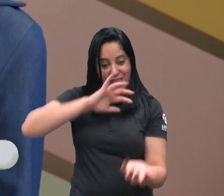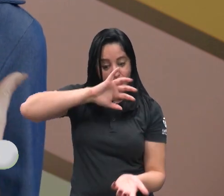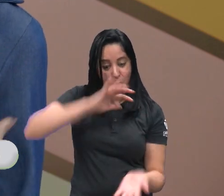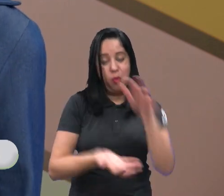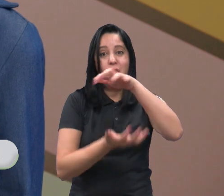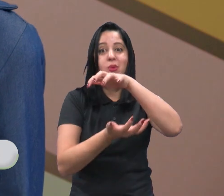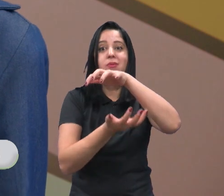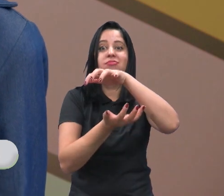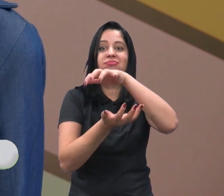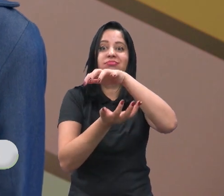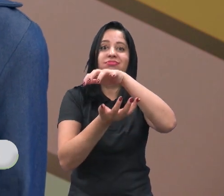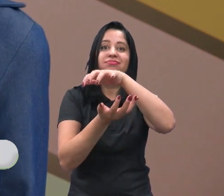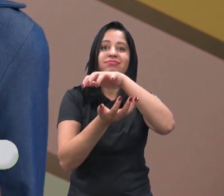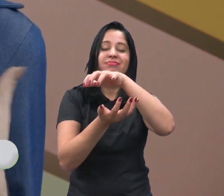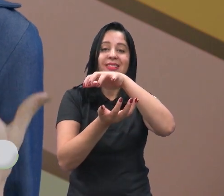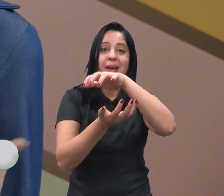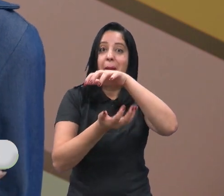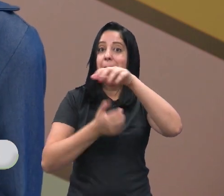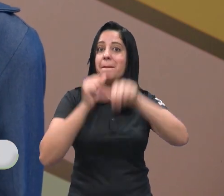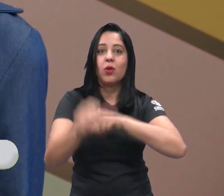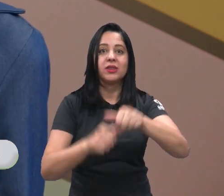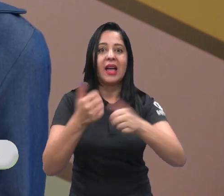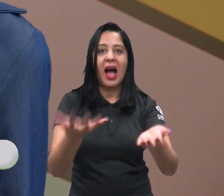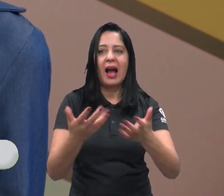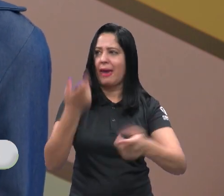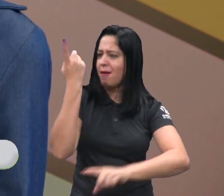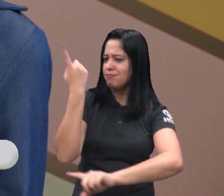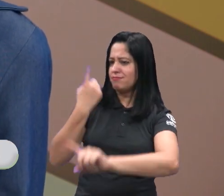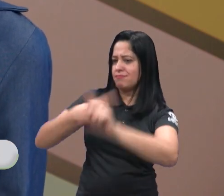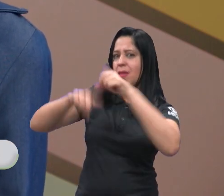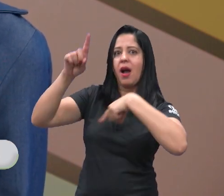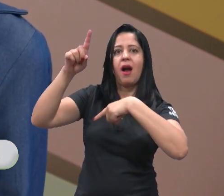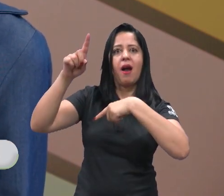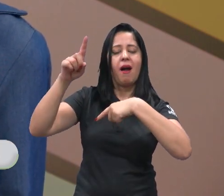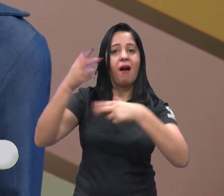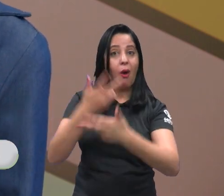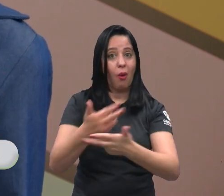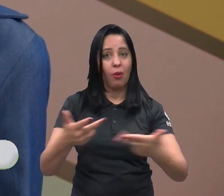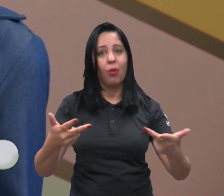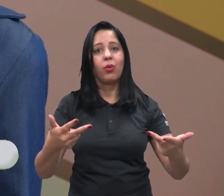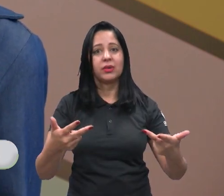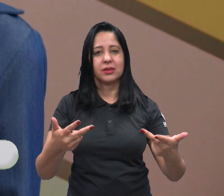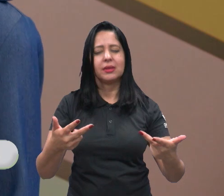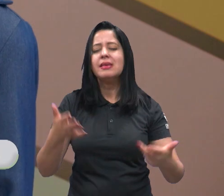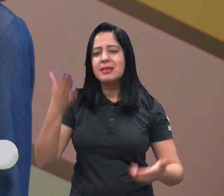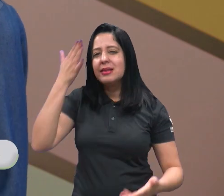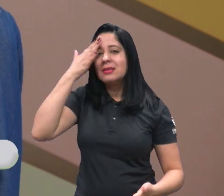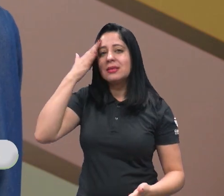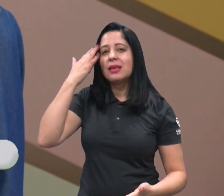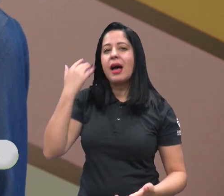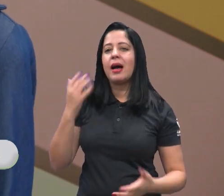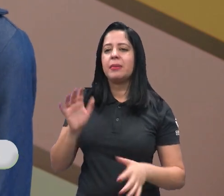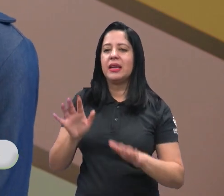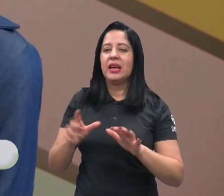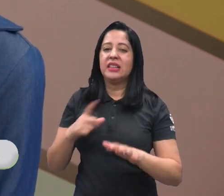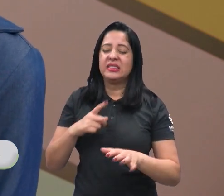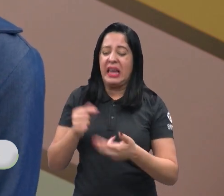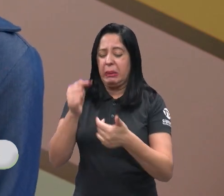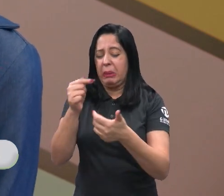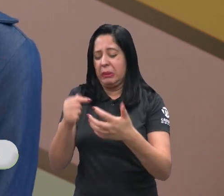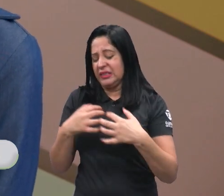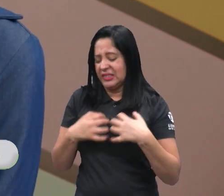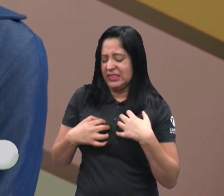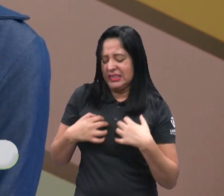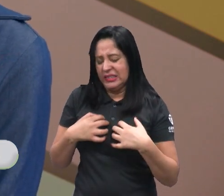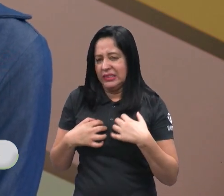na sua vida, quer melhorar algumas coisas que está querendo aí, né, está incomodando você aí na sua